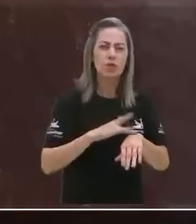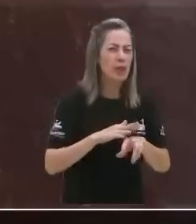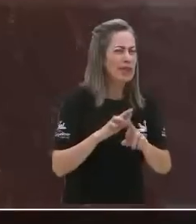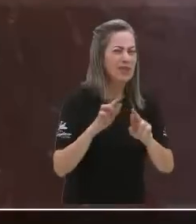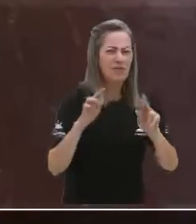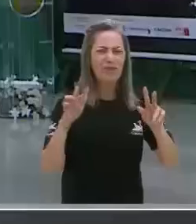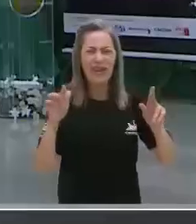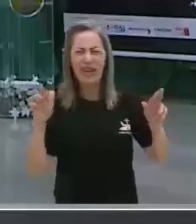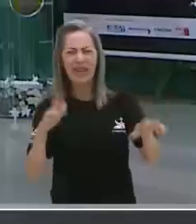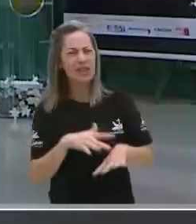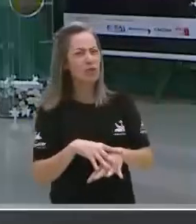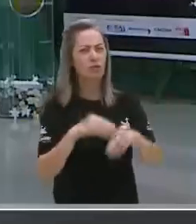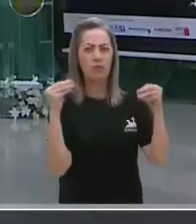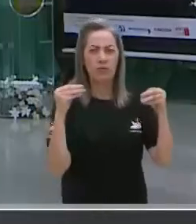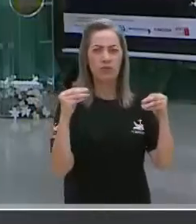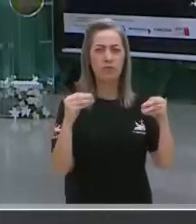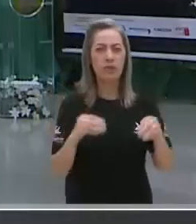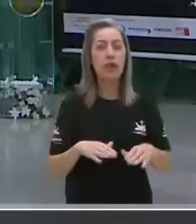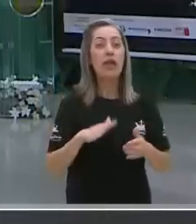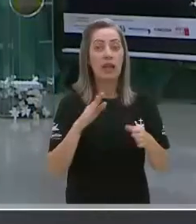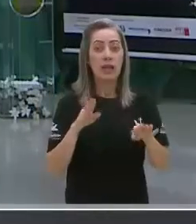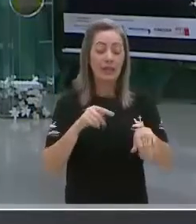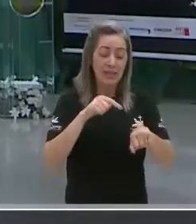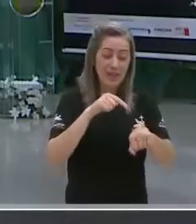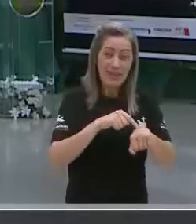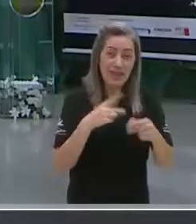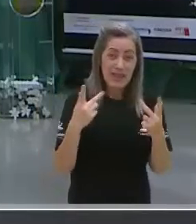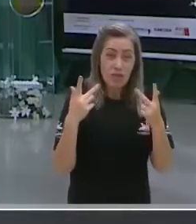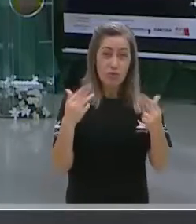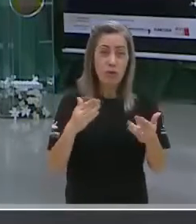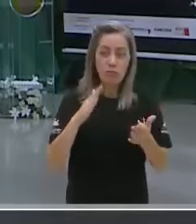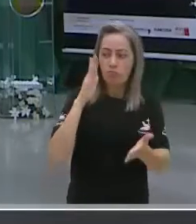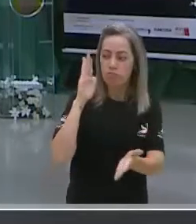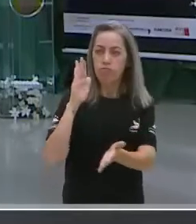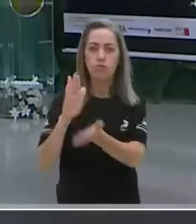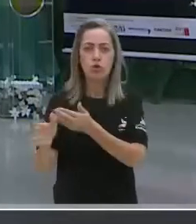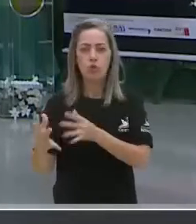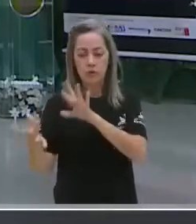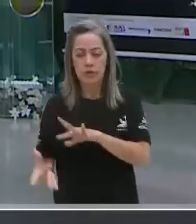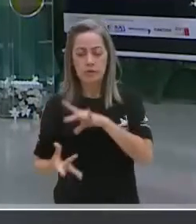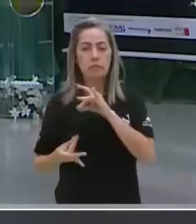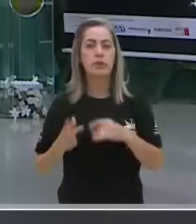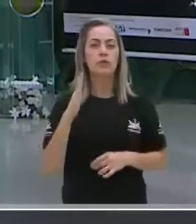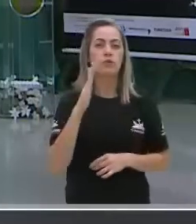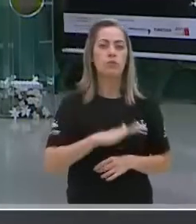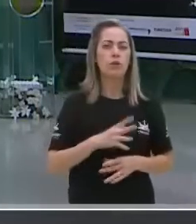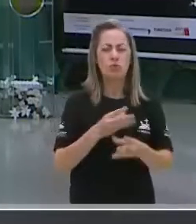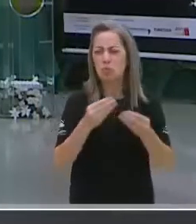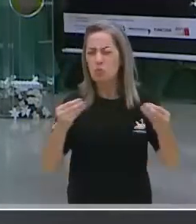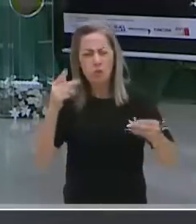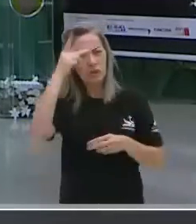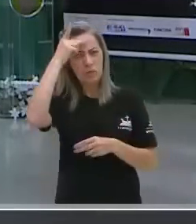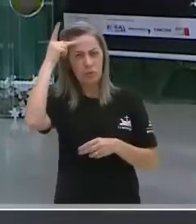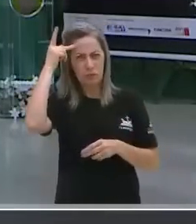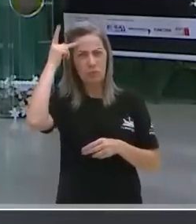hora, expulsou os espíritos malignos e de muitas pessoas.